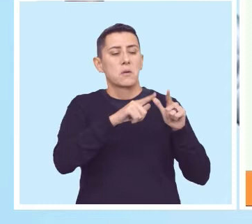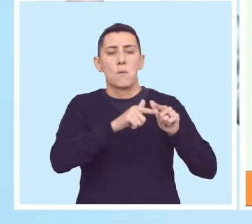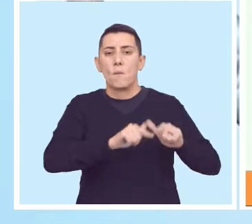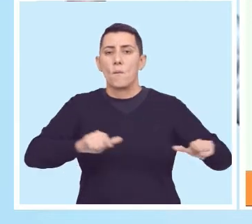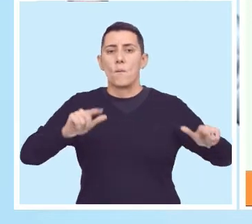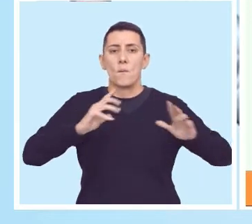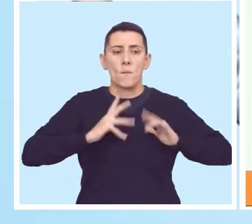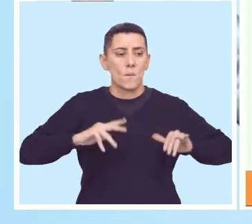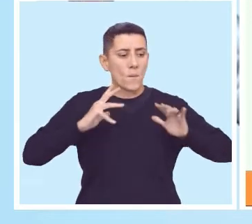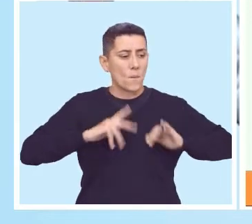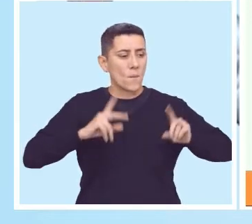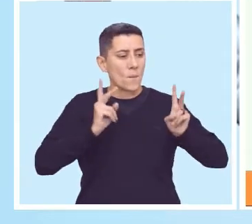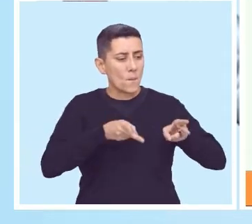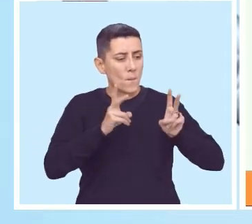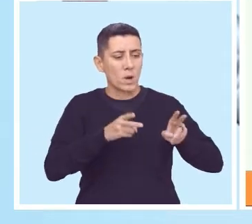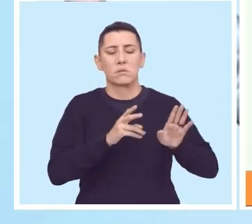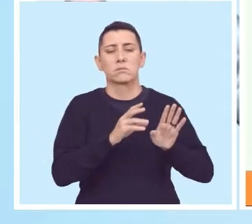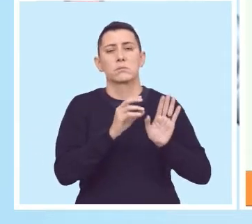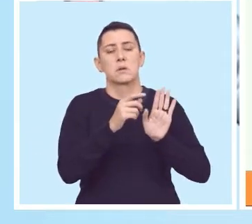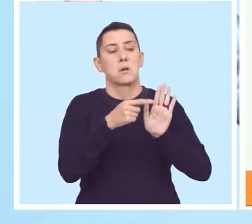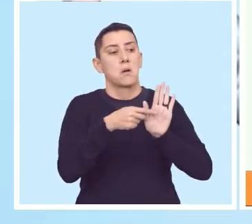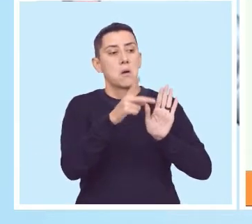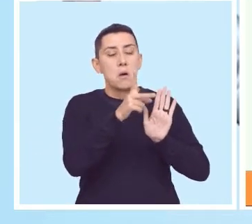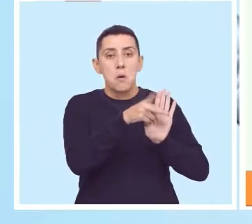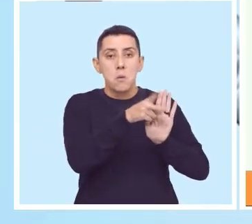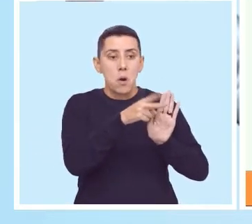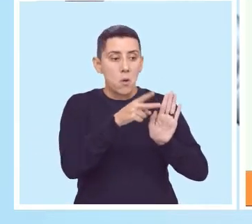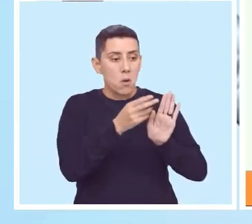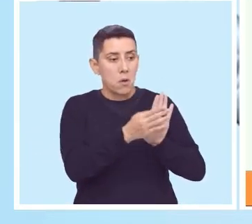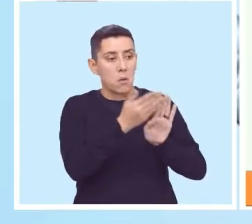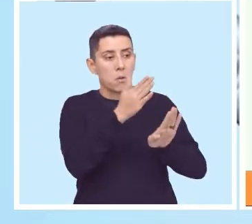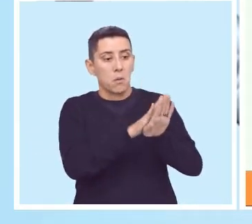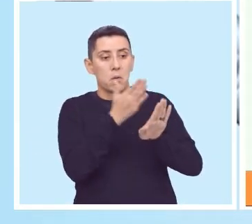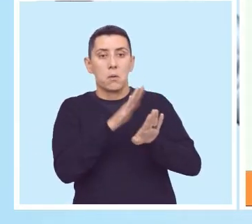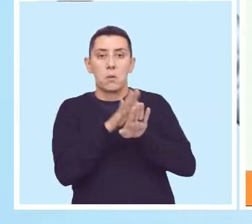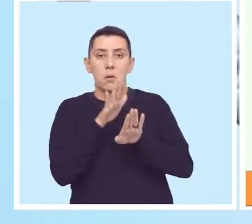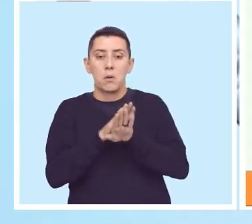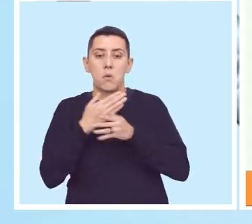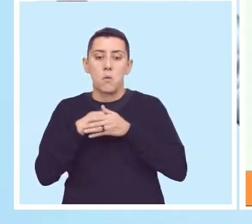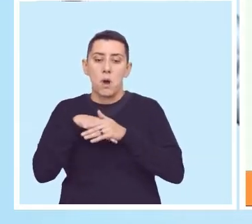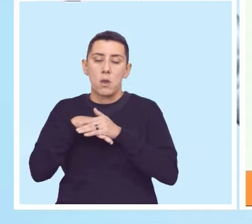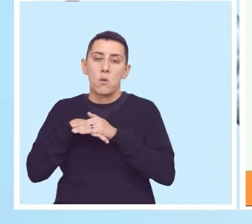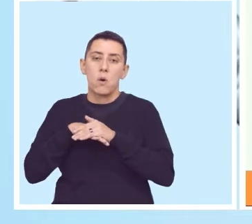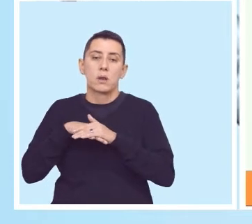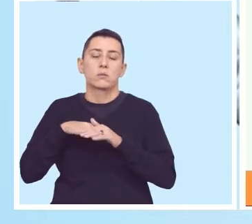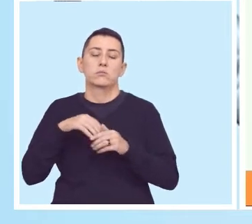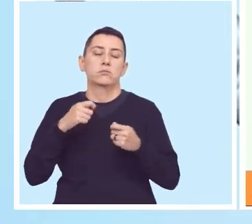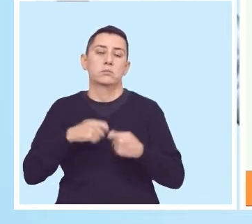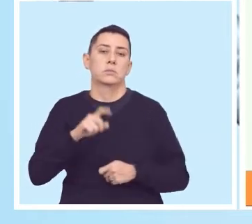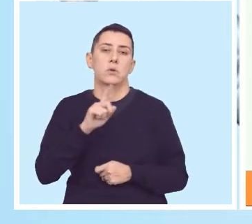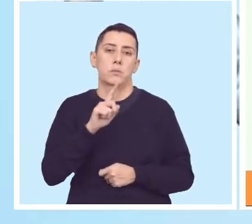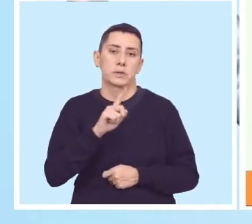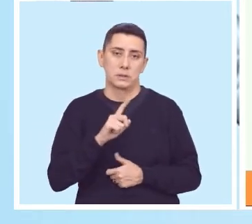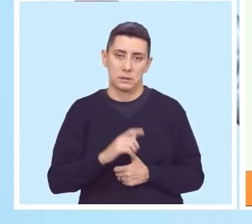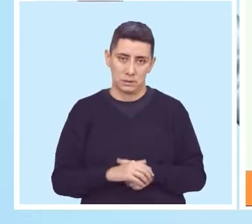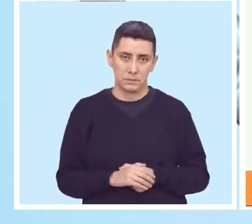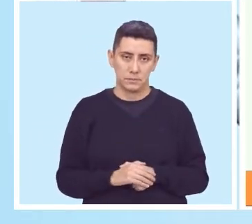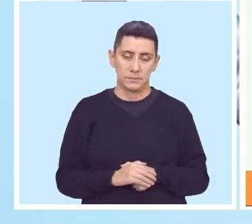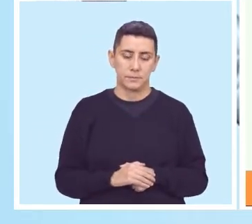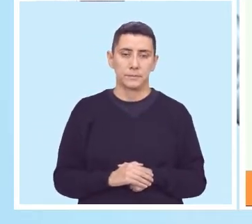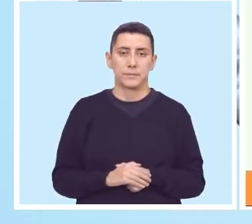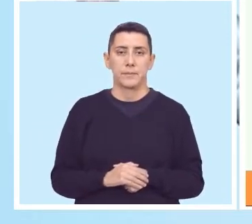né? Então, não havia necessidade de levar, de repente, 2 imagens que, de certa forma, estavam redundantes. Então,